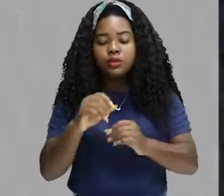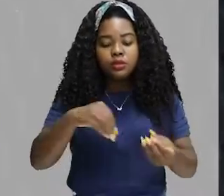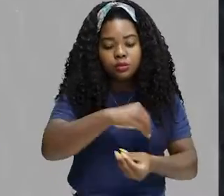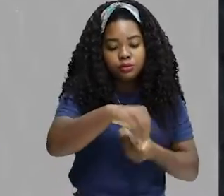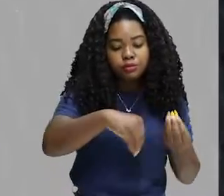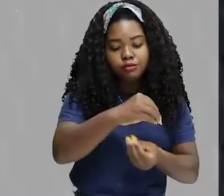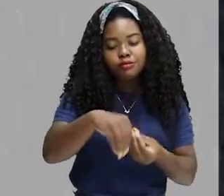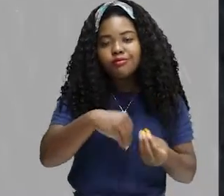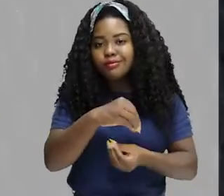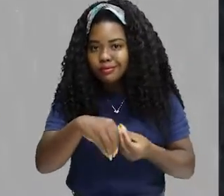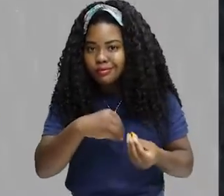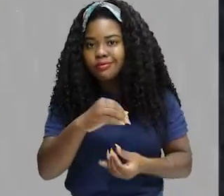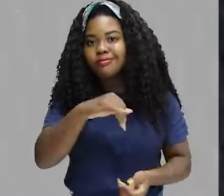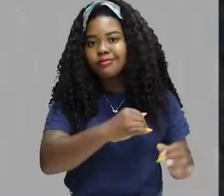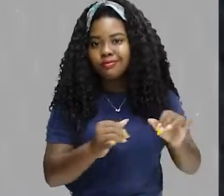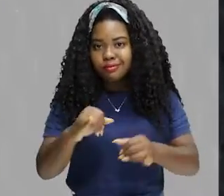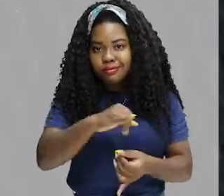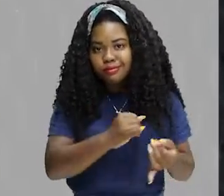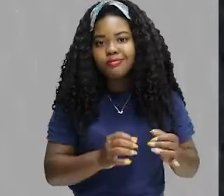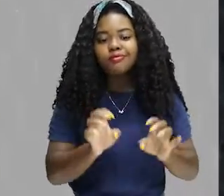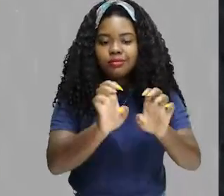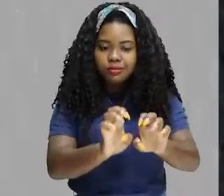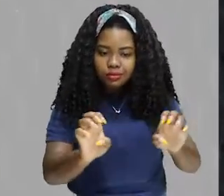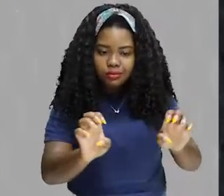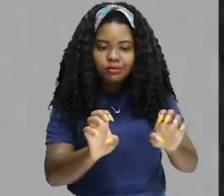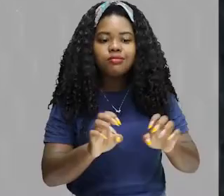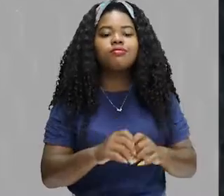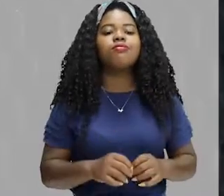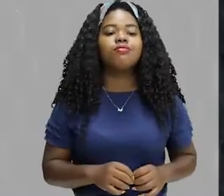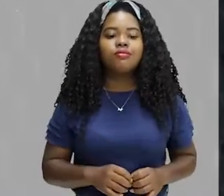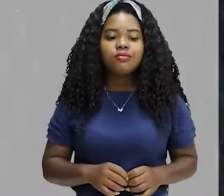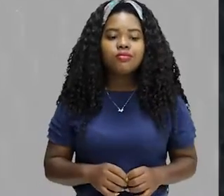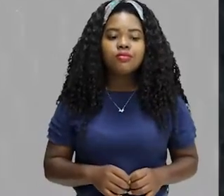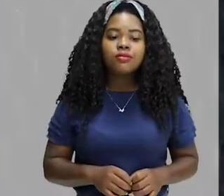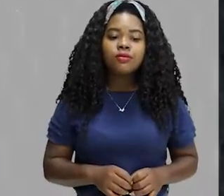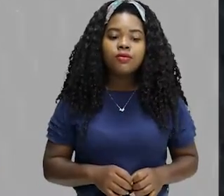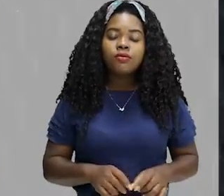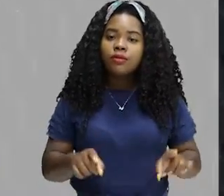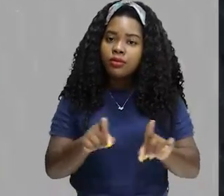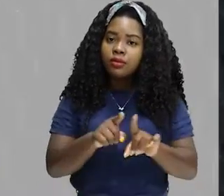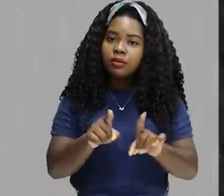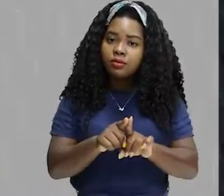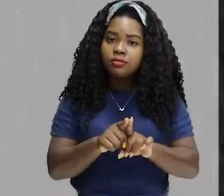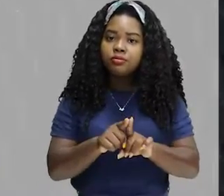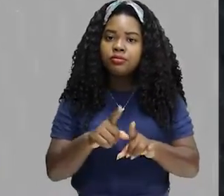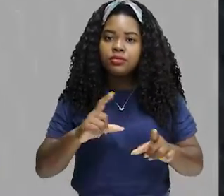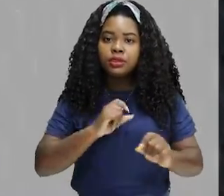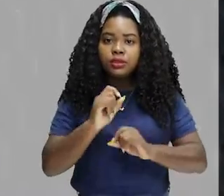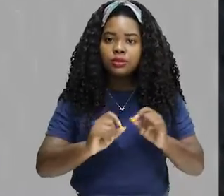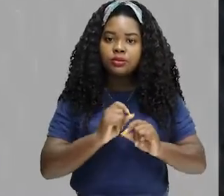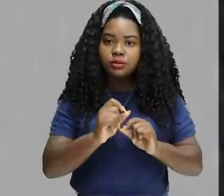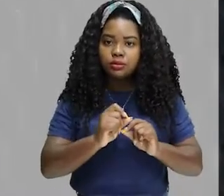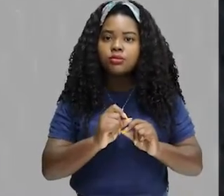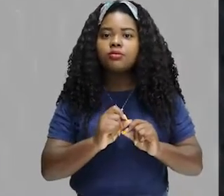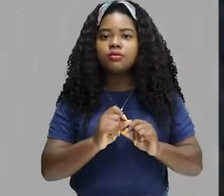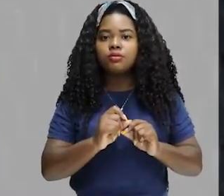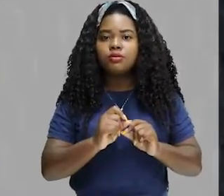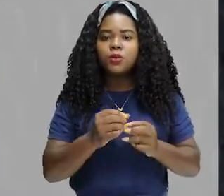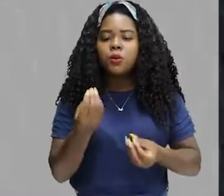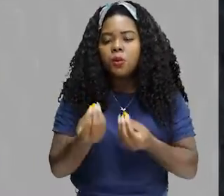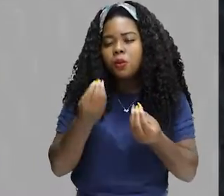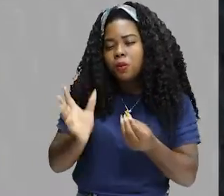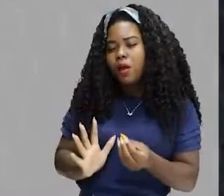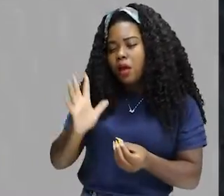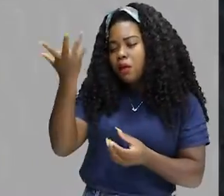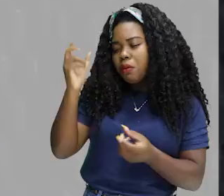químicas, certo? Reações, as equações químicas, e começar a trabalhar a ideia de